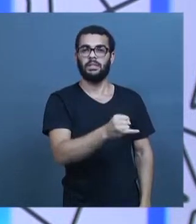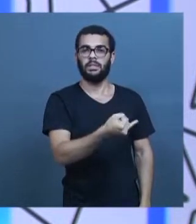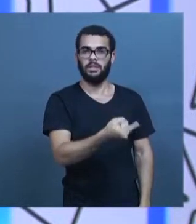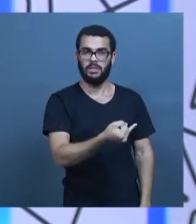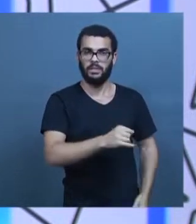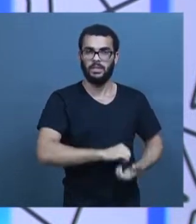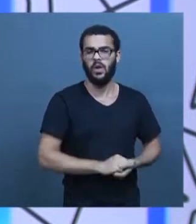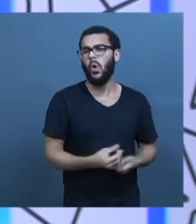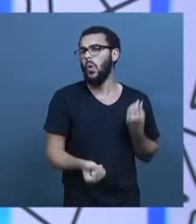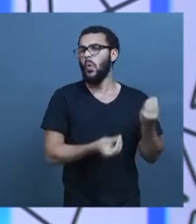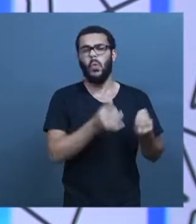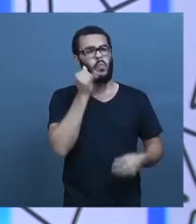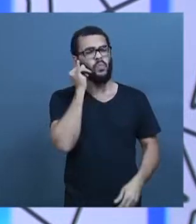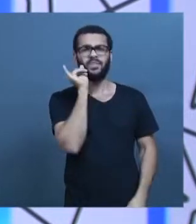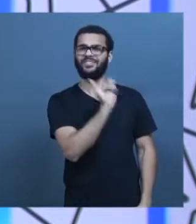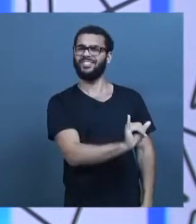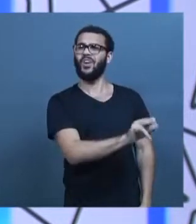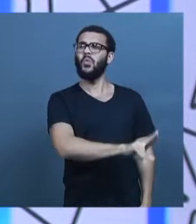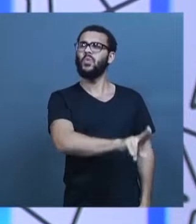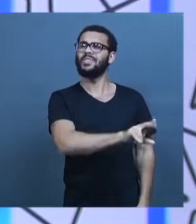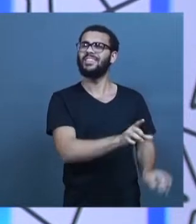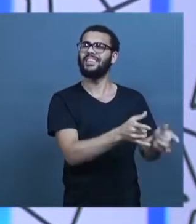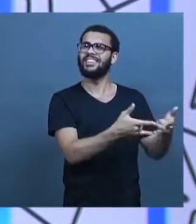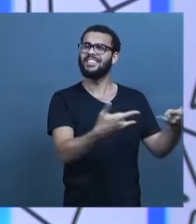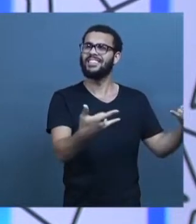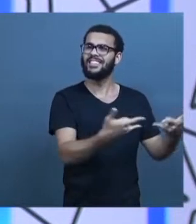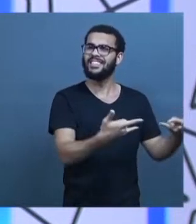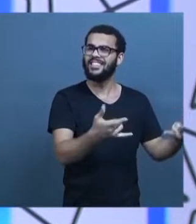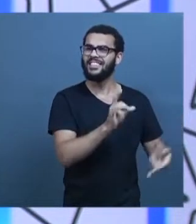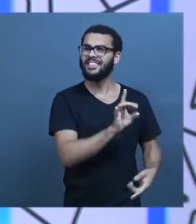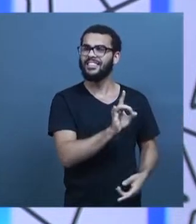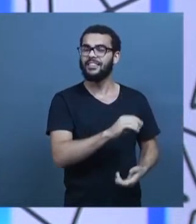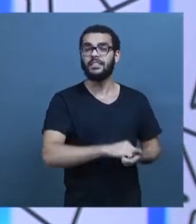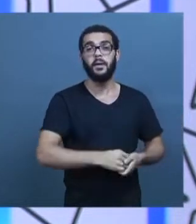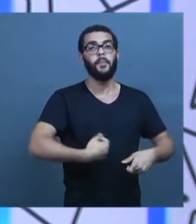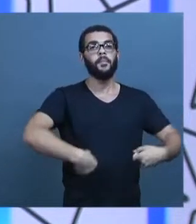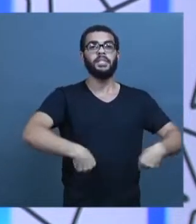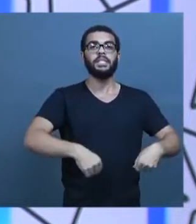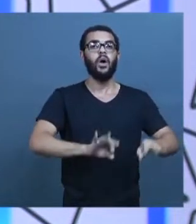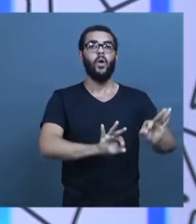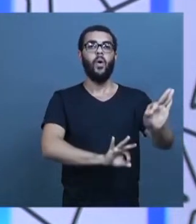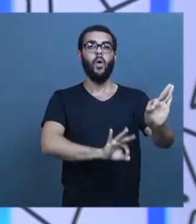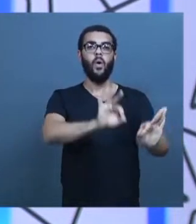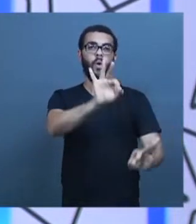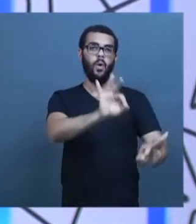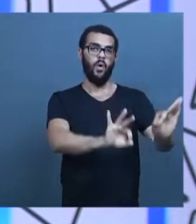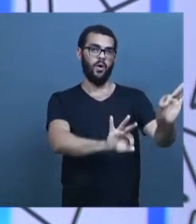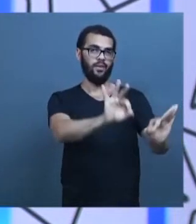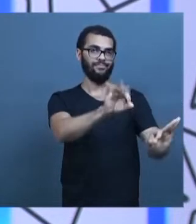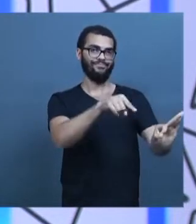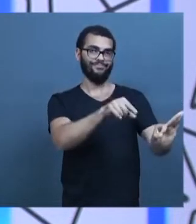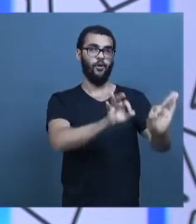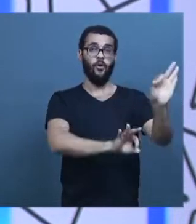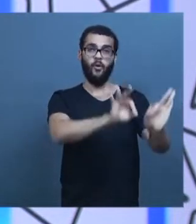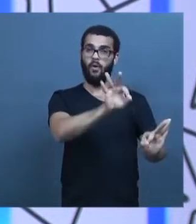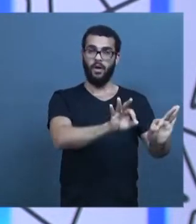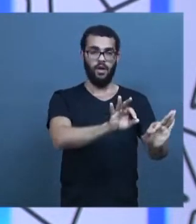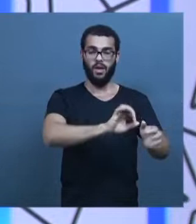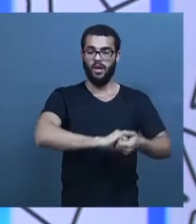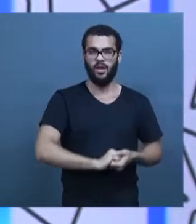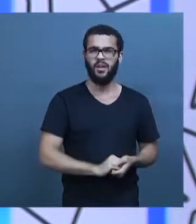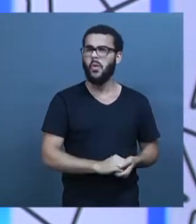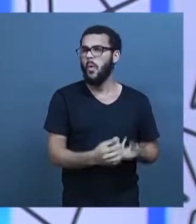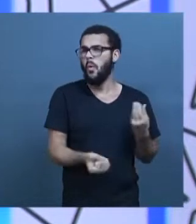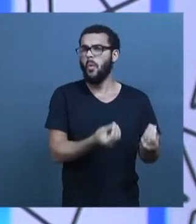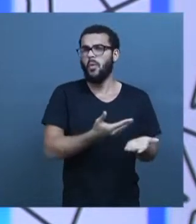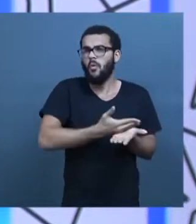Como evitar essa questão? A gente fala a palavrinha mágica, planejamento. Mas o planejamento precisa